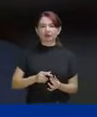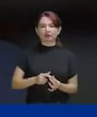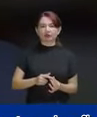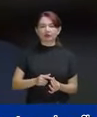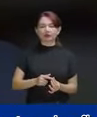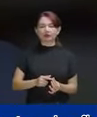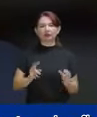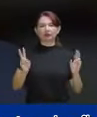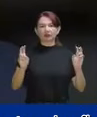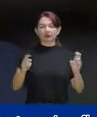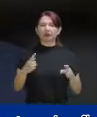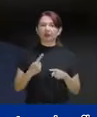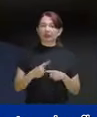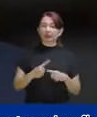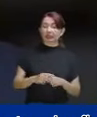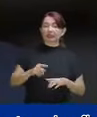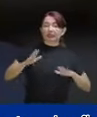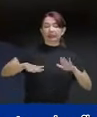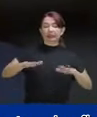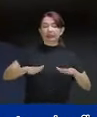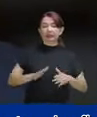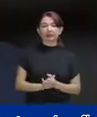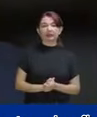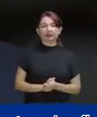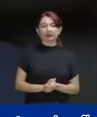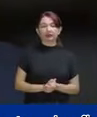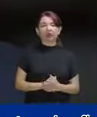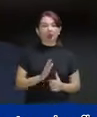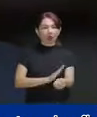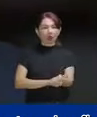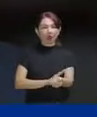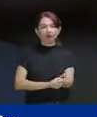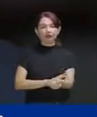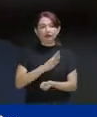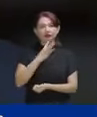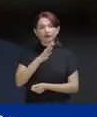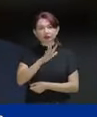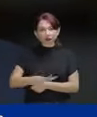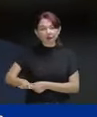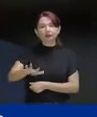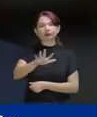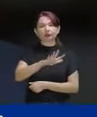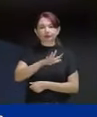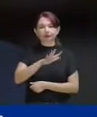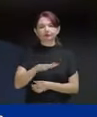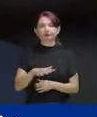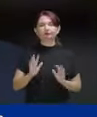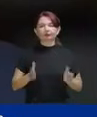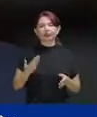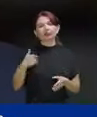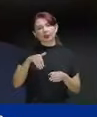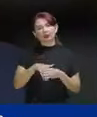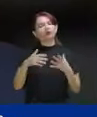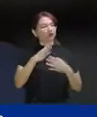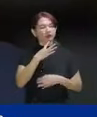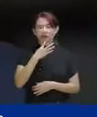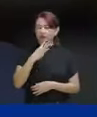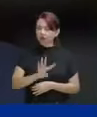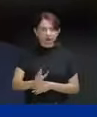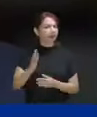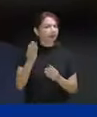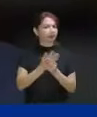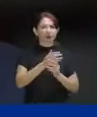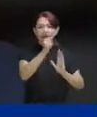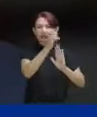indicação, ainda que em tese de vícios autorizadores do conhecimento dos declaratórios. Então, ante o exposto, eu voto pelo não conhecimento